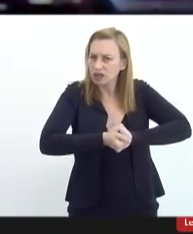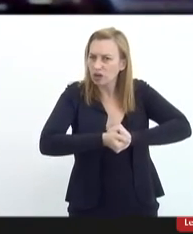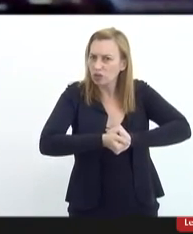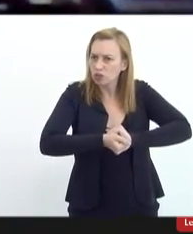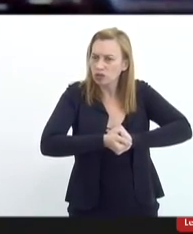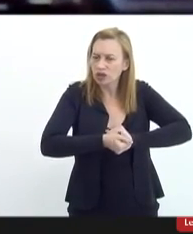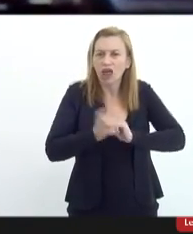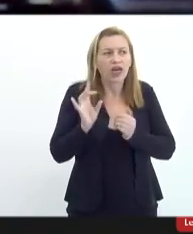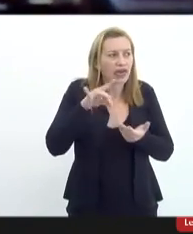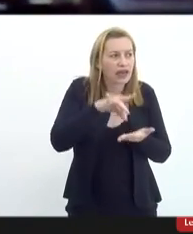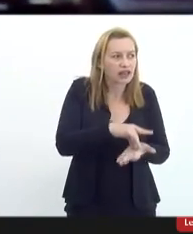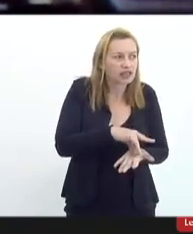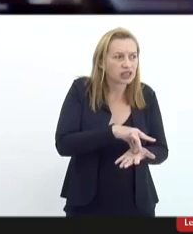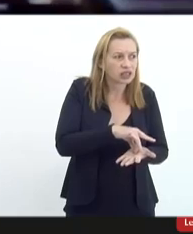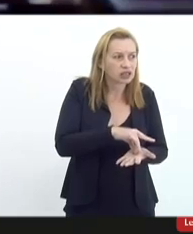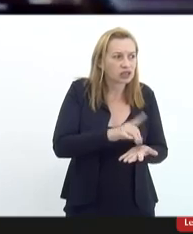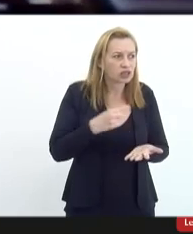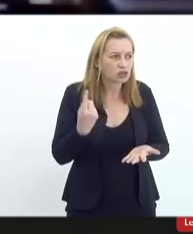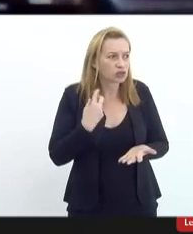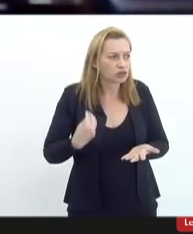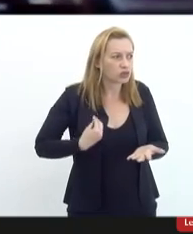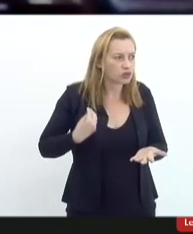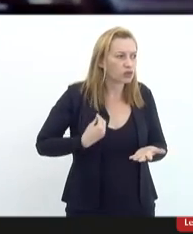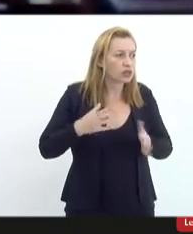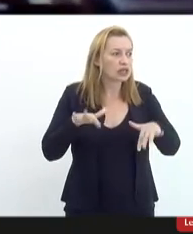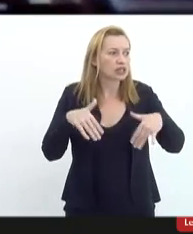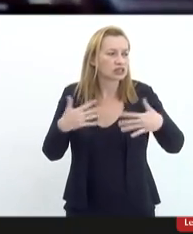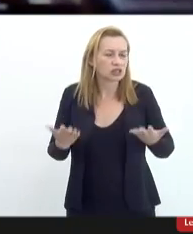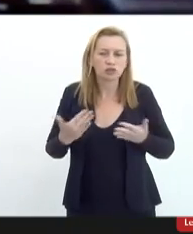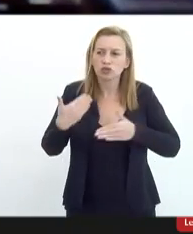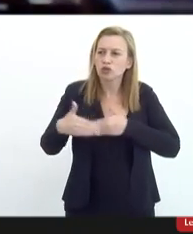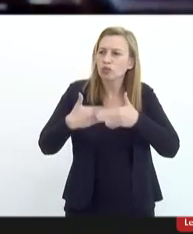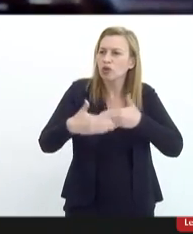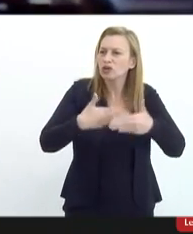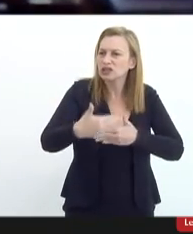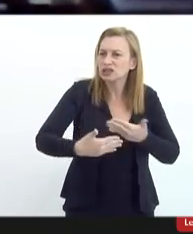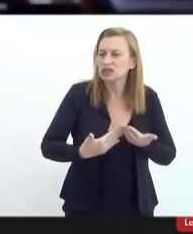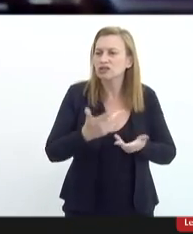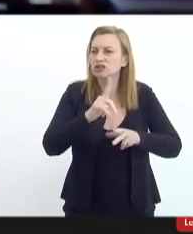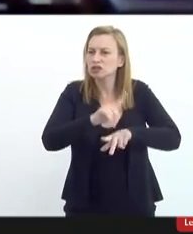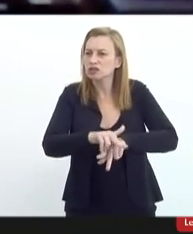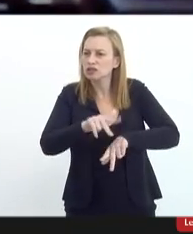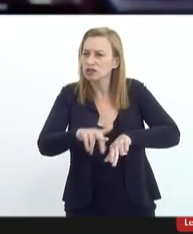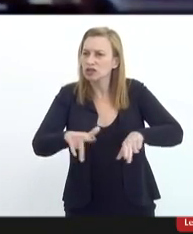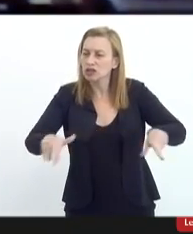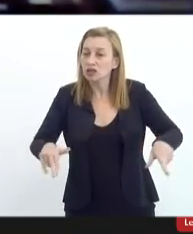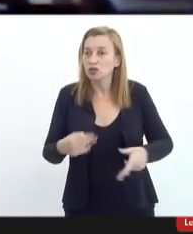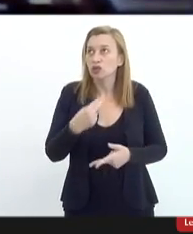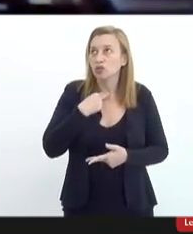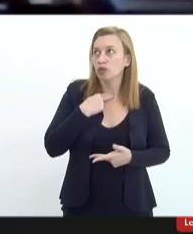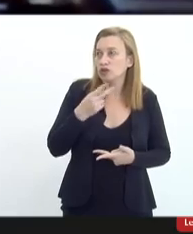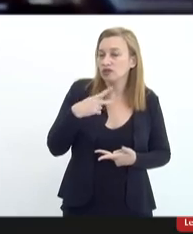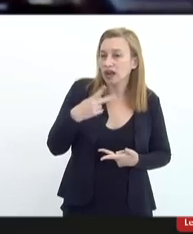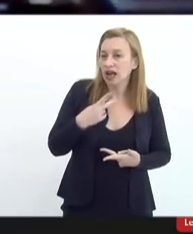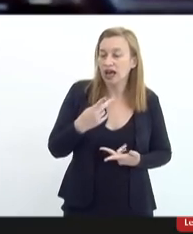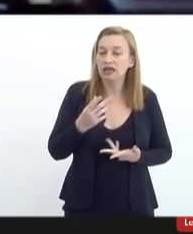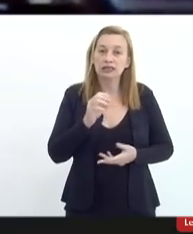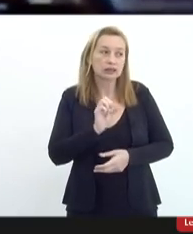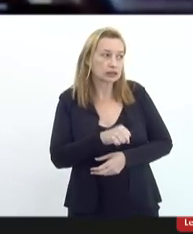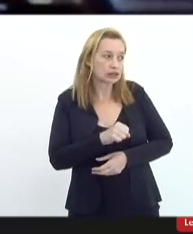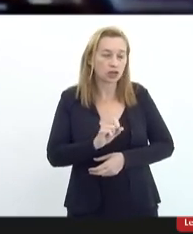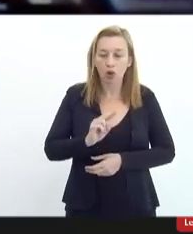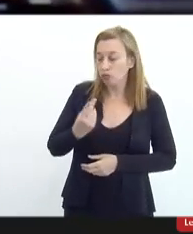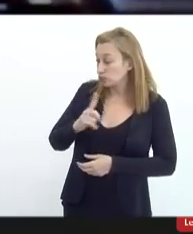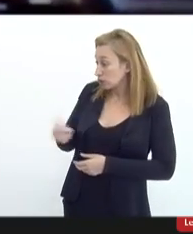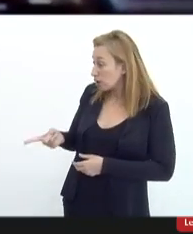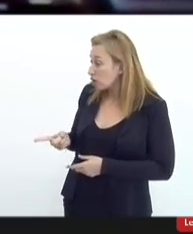à realidade em que nós estamos. Então, são processos assim, muito dinâmicos. Eu não posso dizer sim e não,